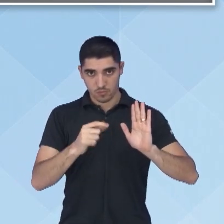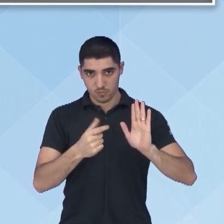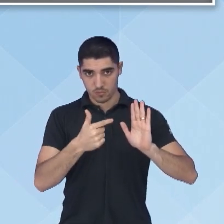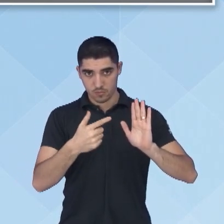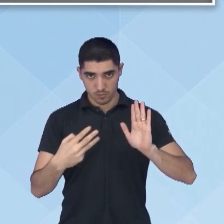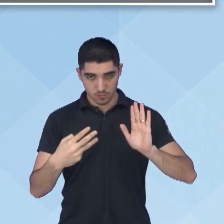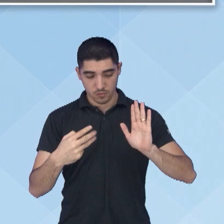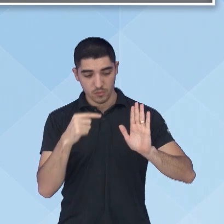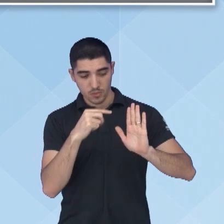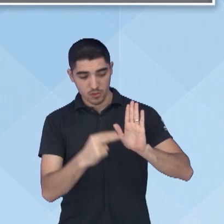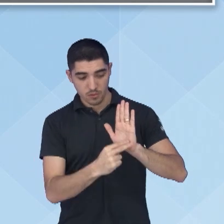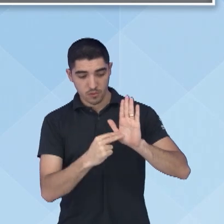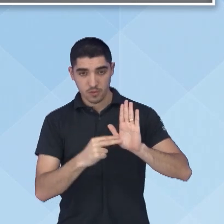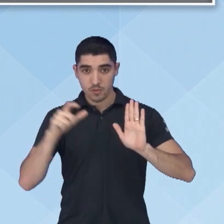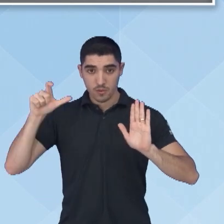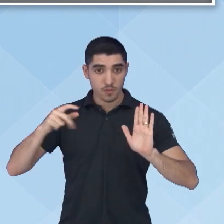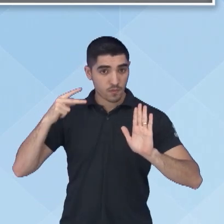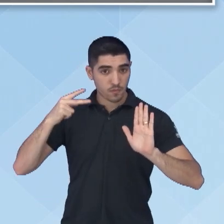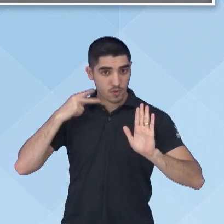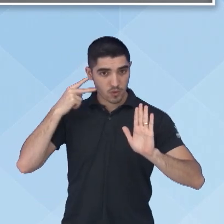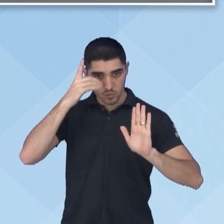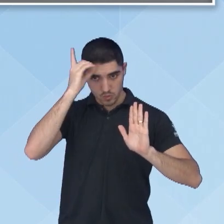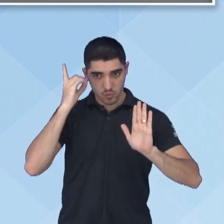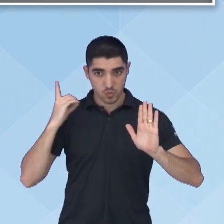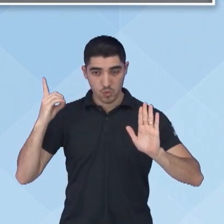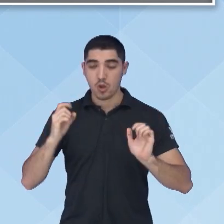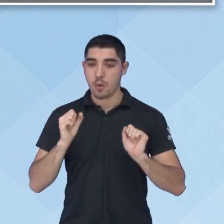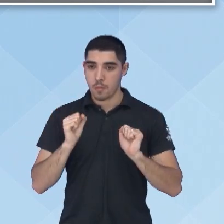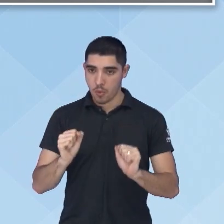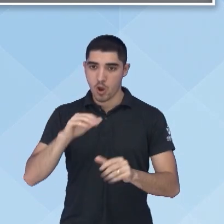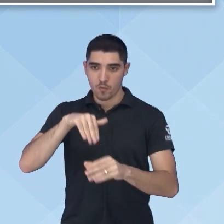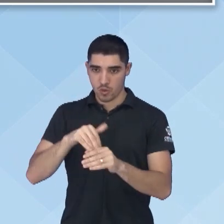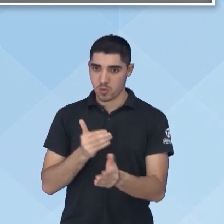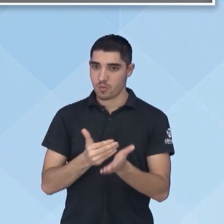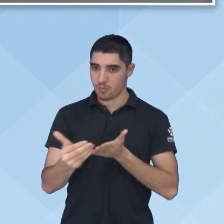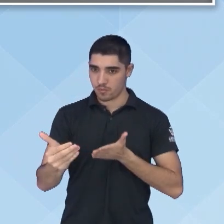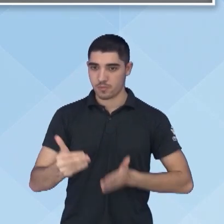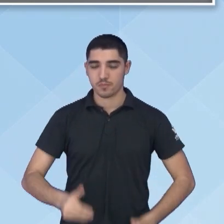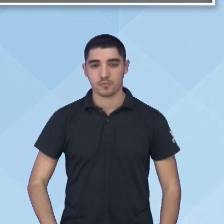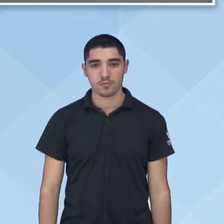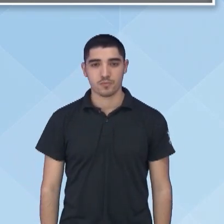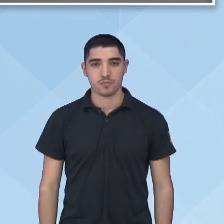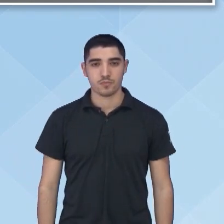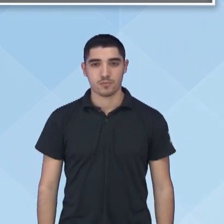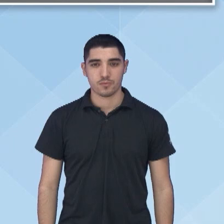324/2003, autoria da vereadora Dulce Rita. Aberta a votação.